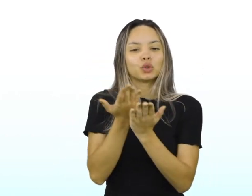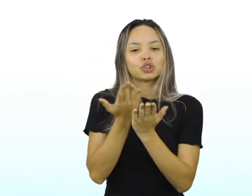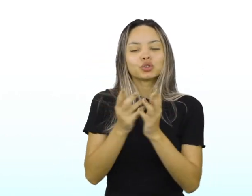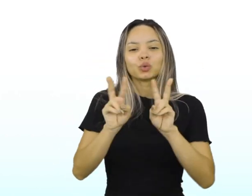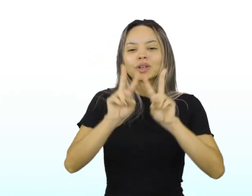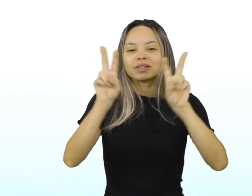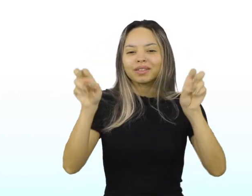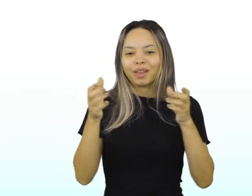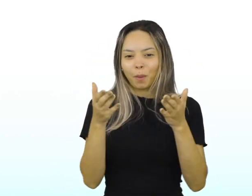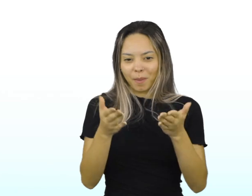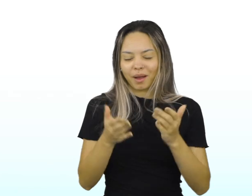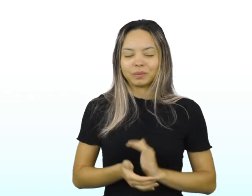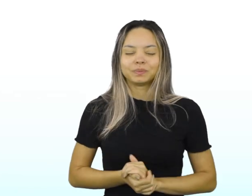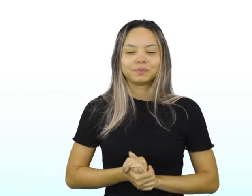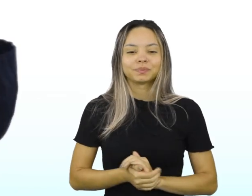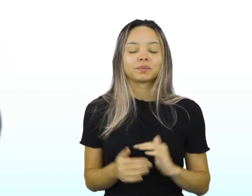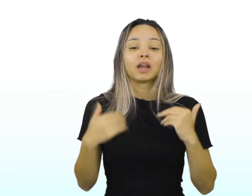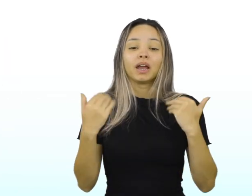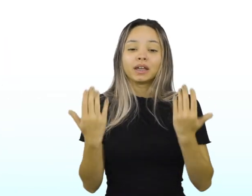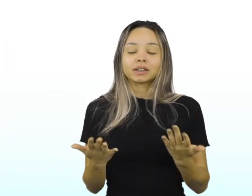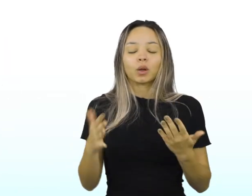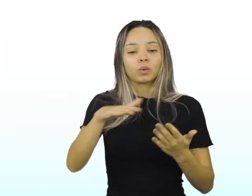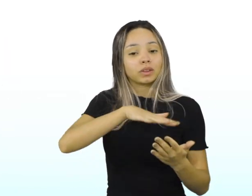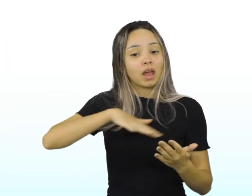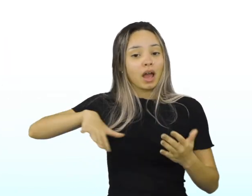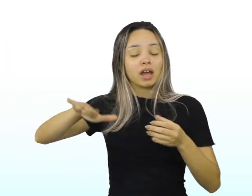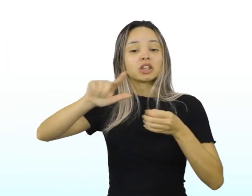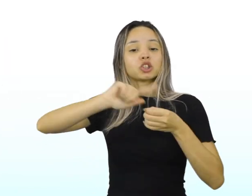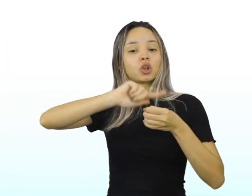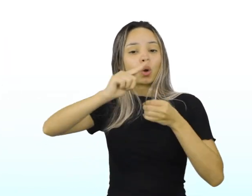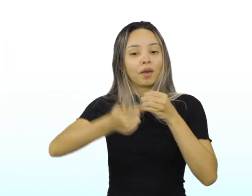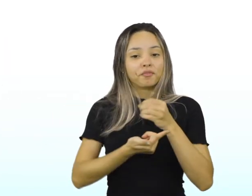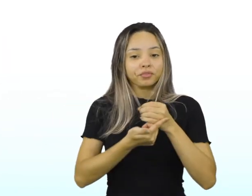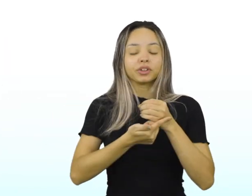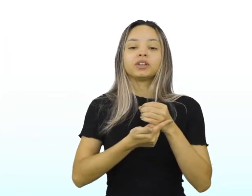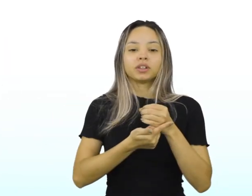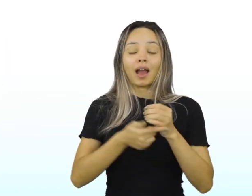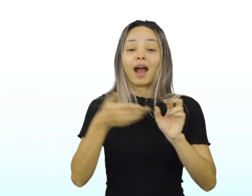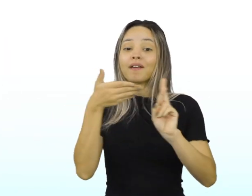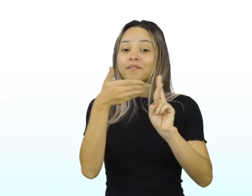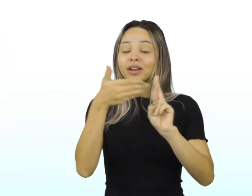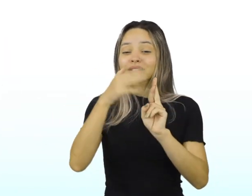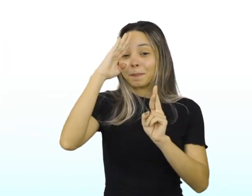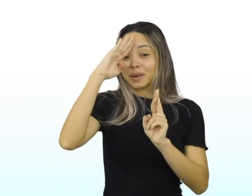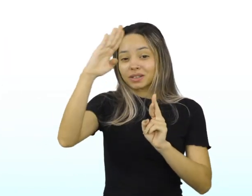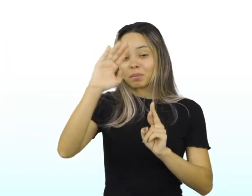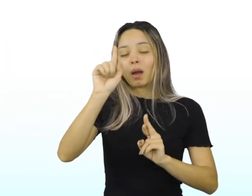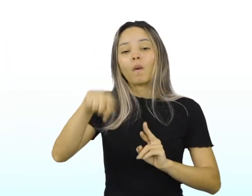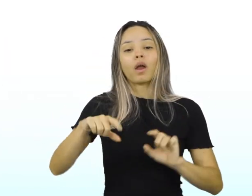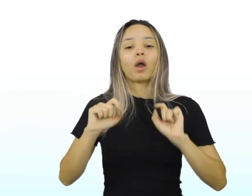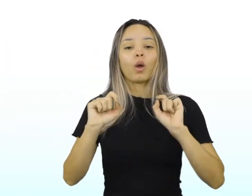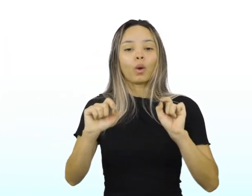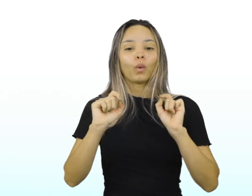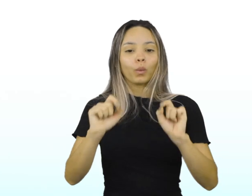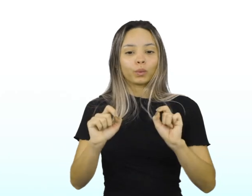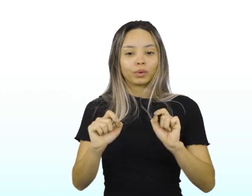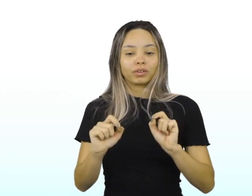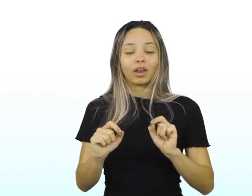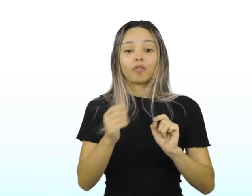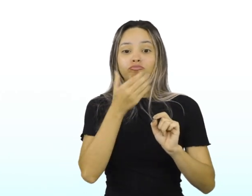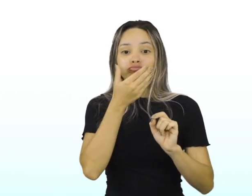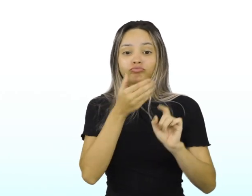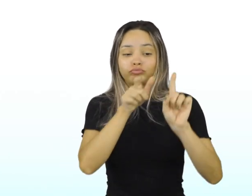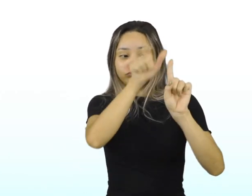estudo dessa temática. E para a geografia, sem dúvida nenhuma, a grande referência está no